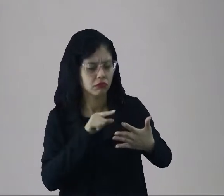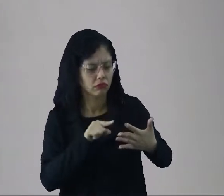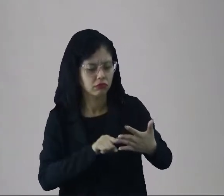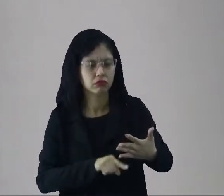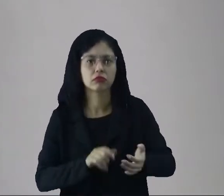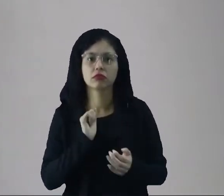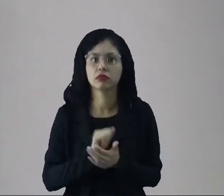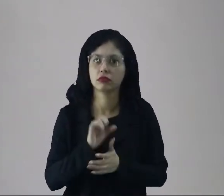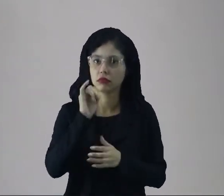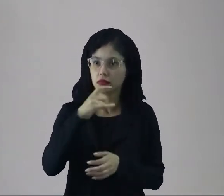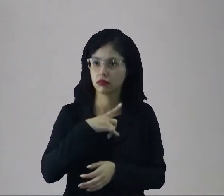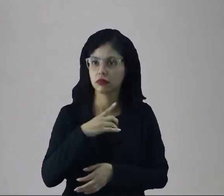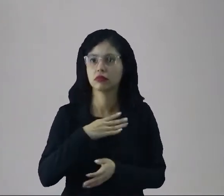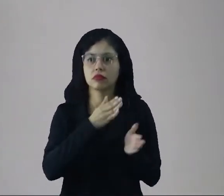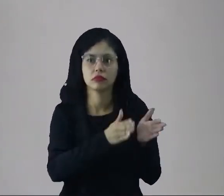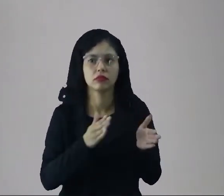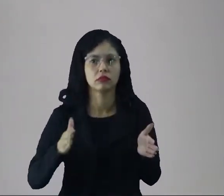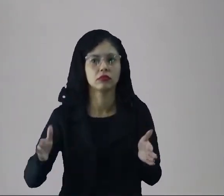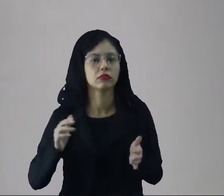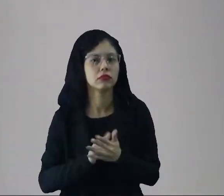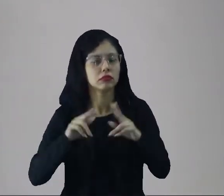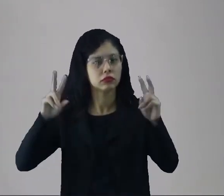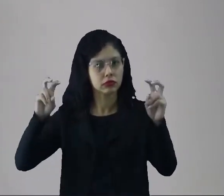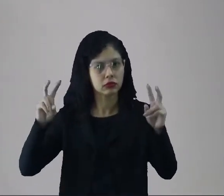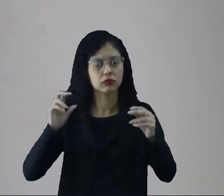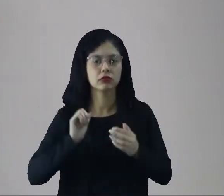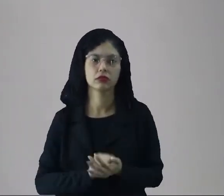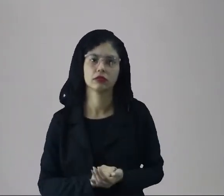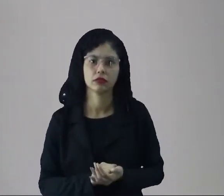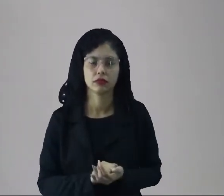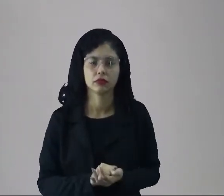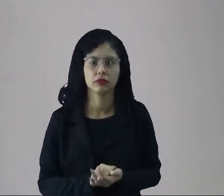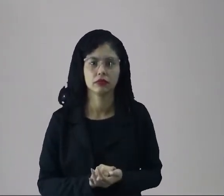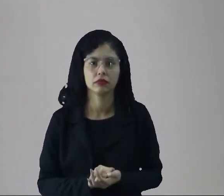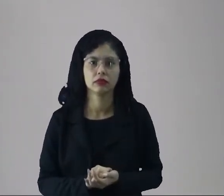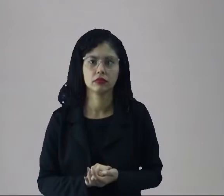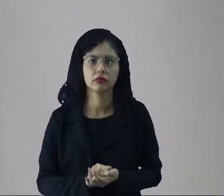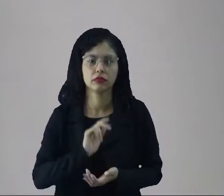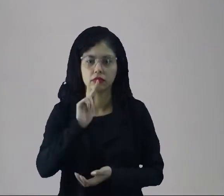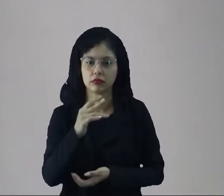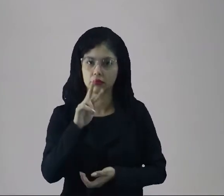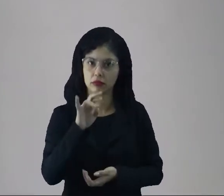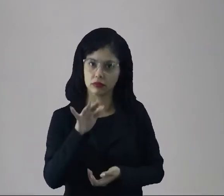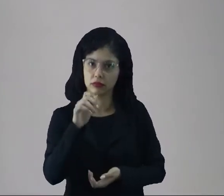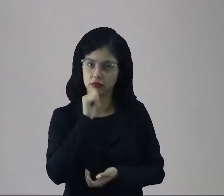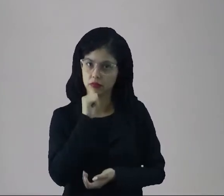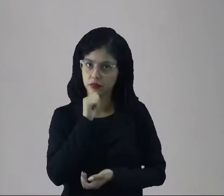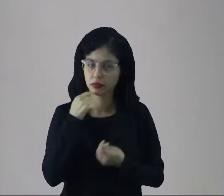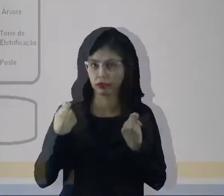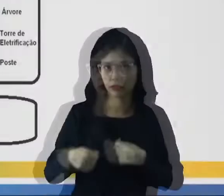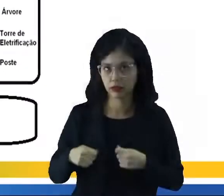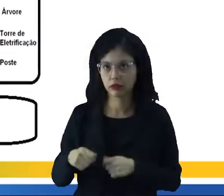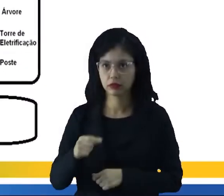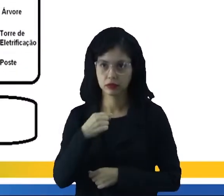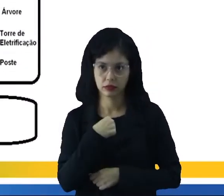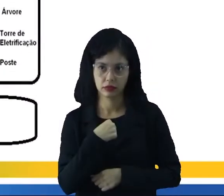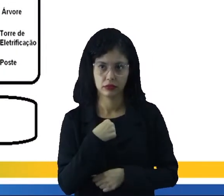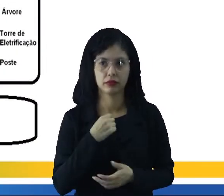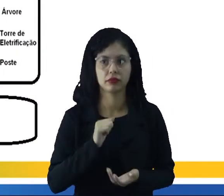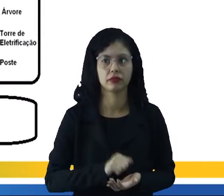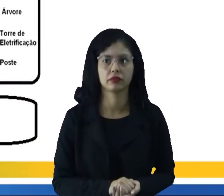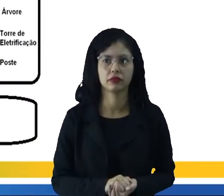prova, se ele vai passar um mapa temático sobre hidrografia, então eu preciso